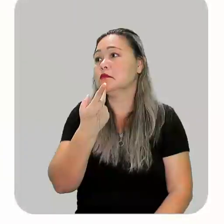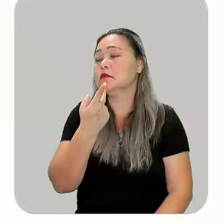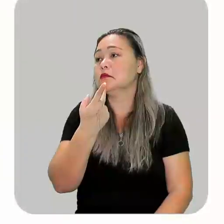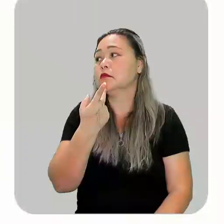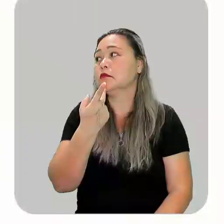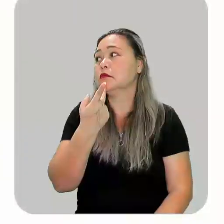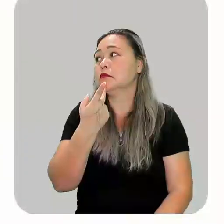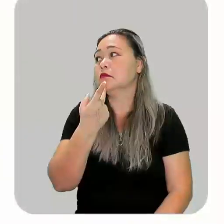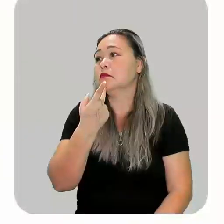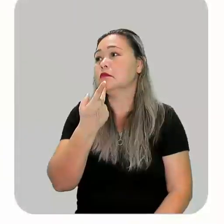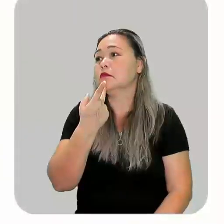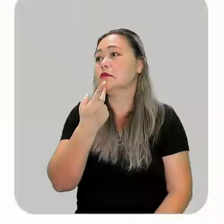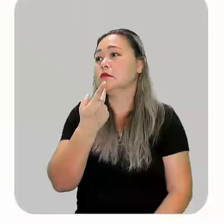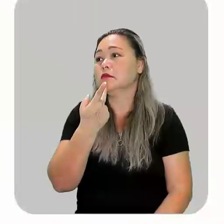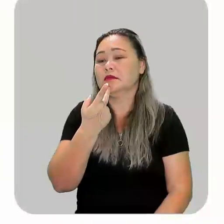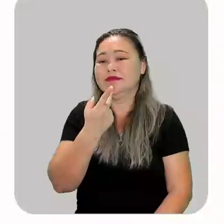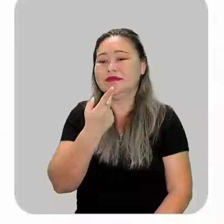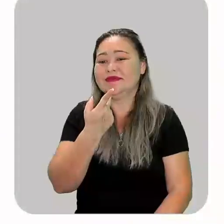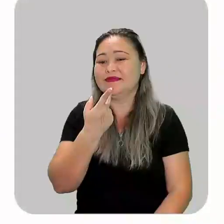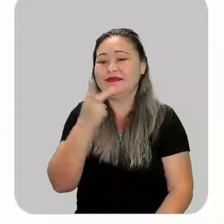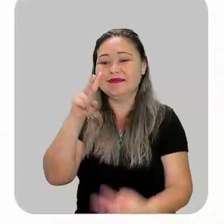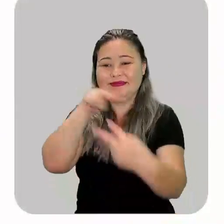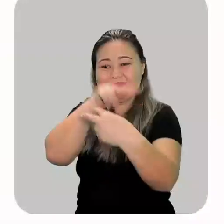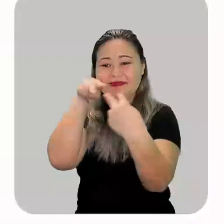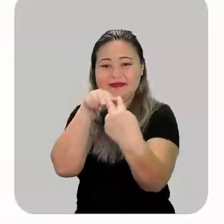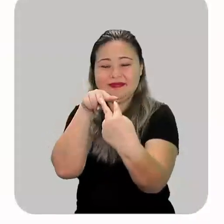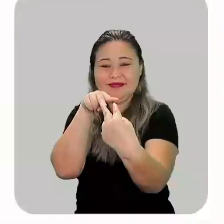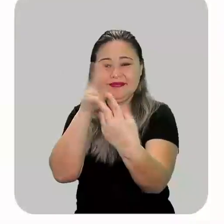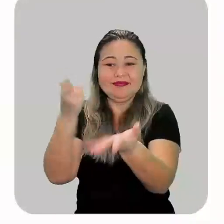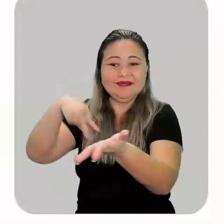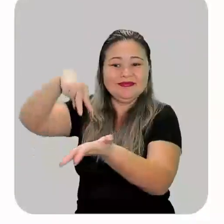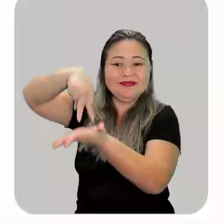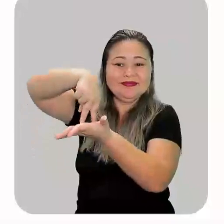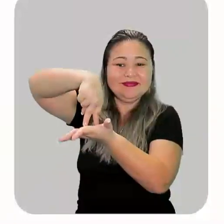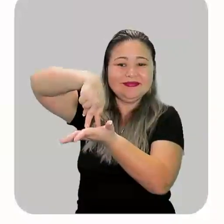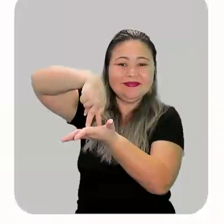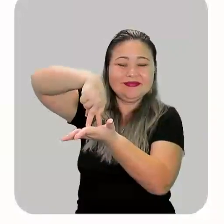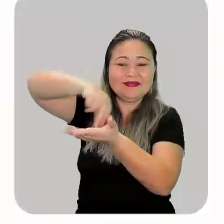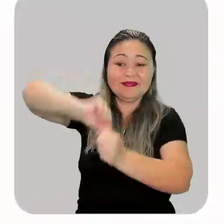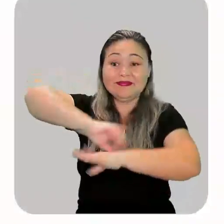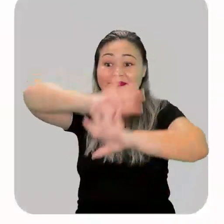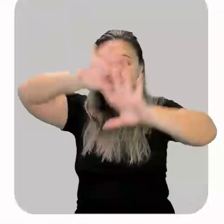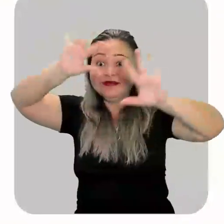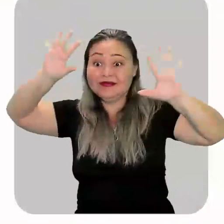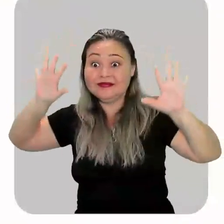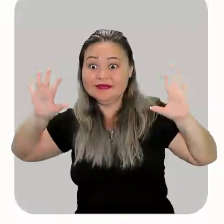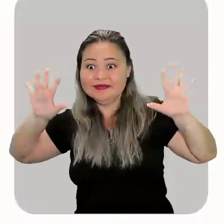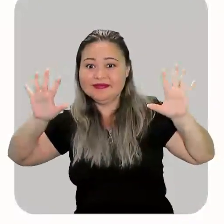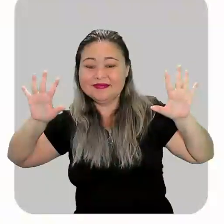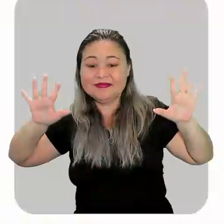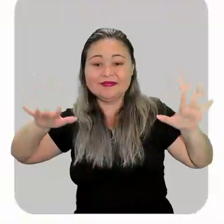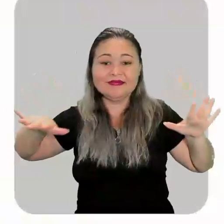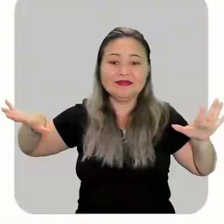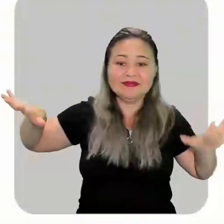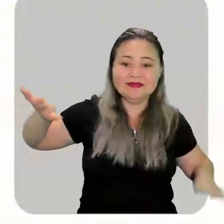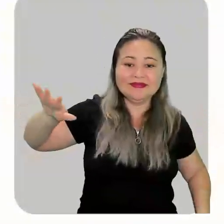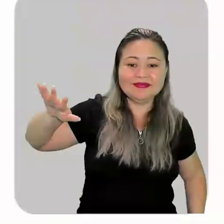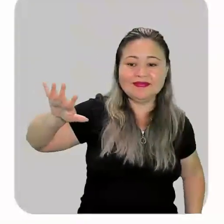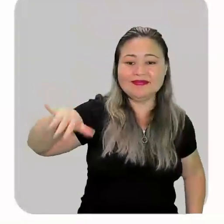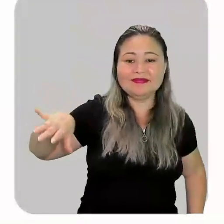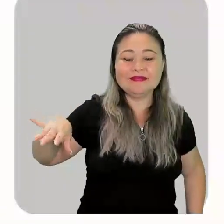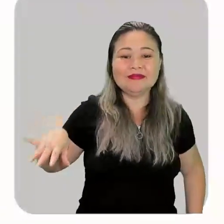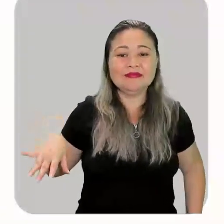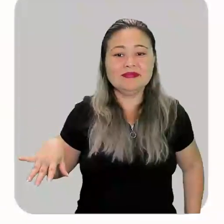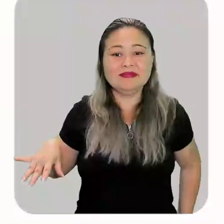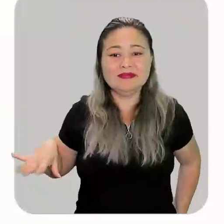agora. Alô? Oi, chegamos. Cadê? Não, eu quero estar no espaço. No espaço sideral? Não quero estar no slide,